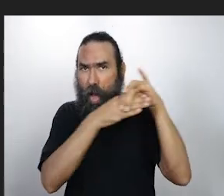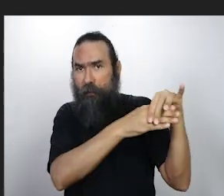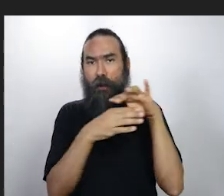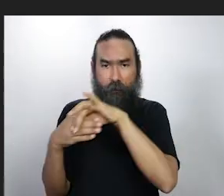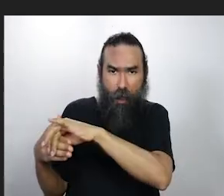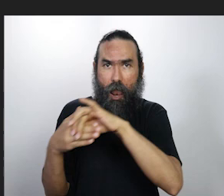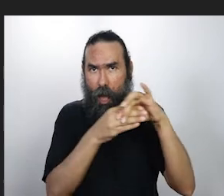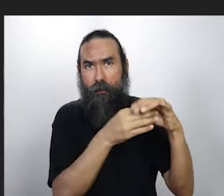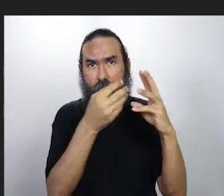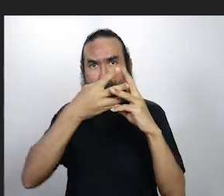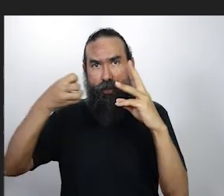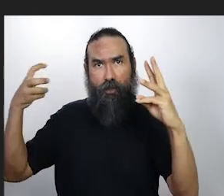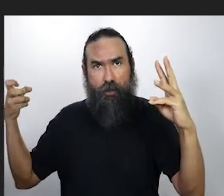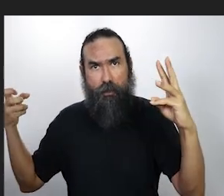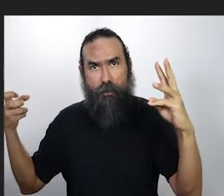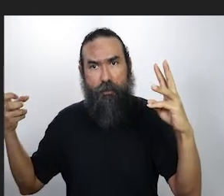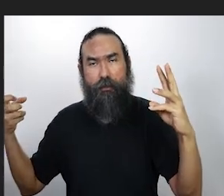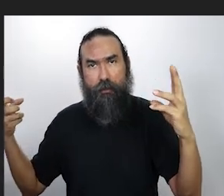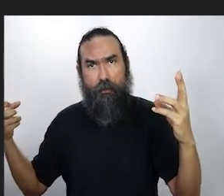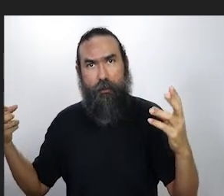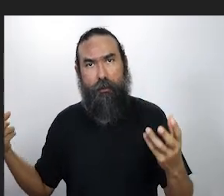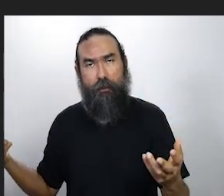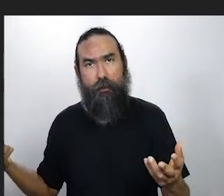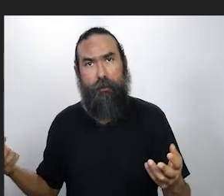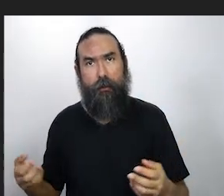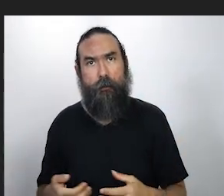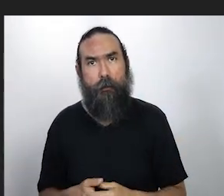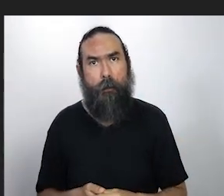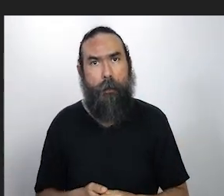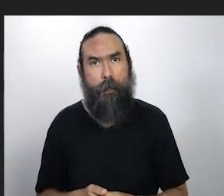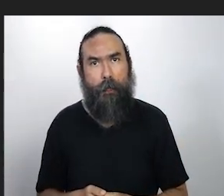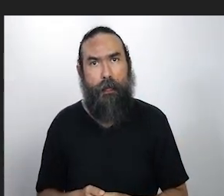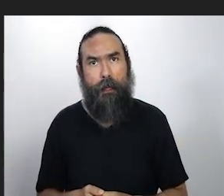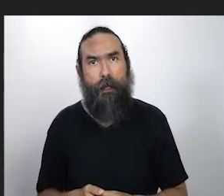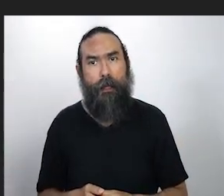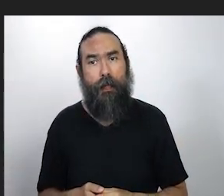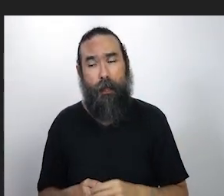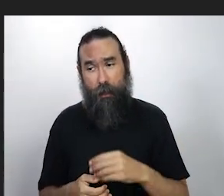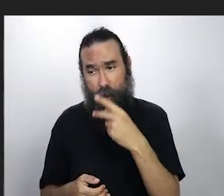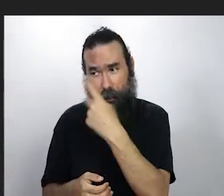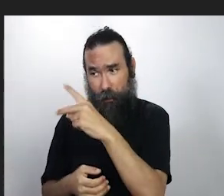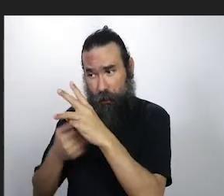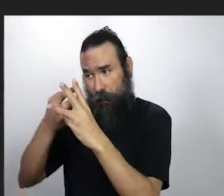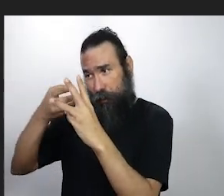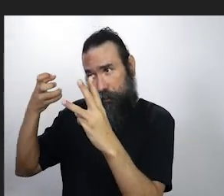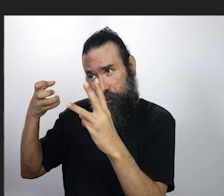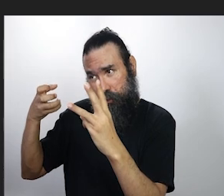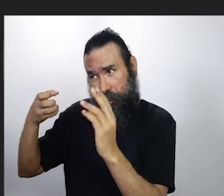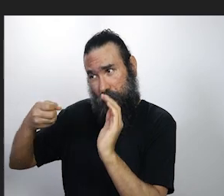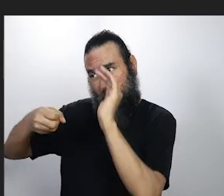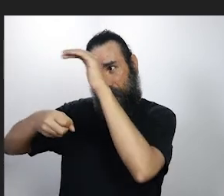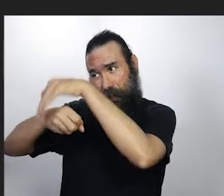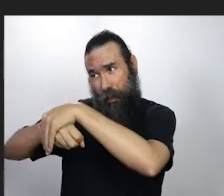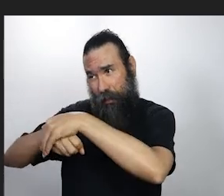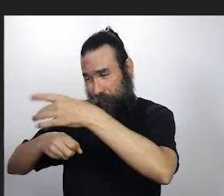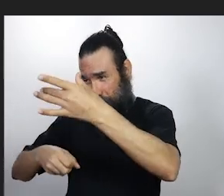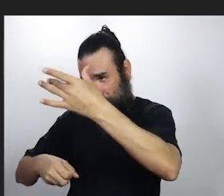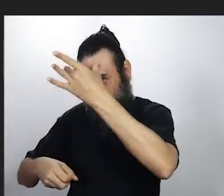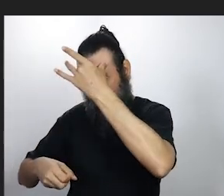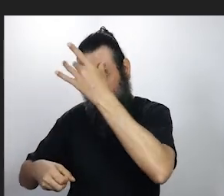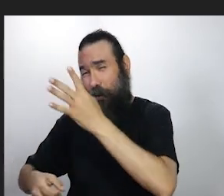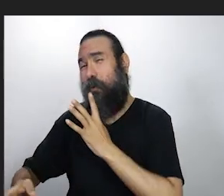universidade dentro deles, todo, da onde que saíram os conhecimentos? Foram deles, depois que foram... Né? Mas tudo teve uma